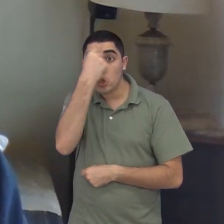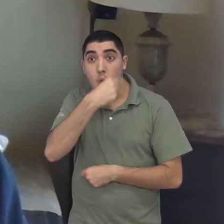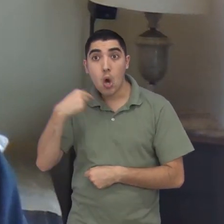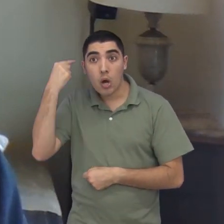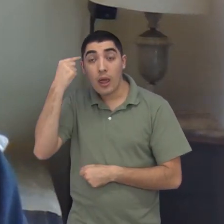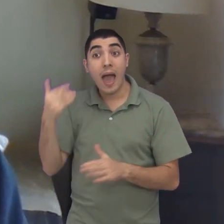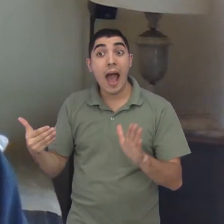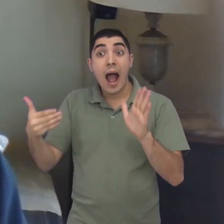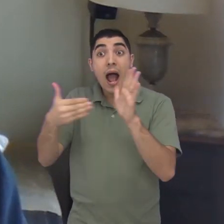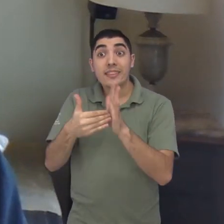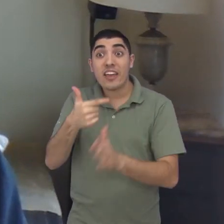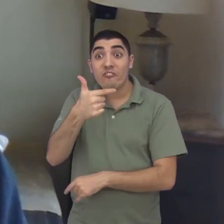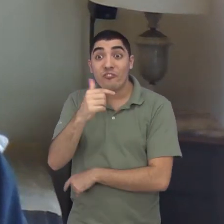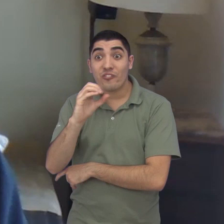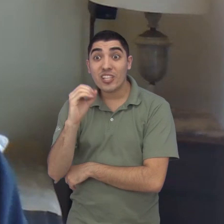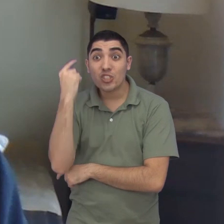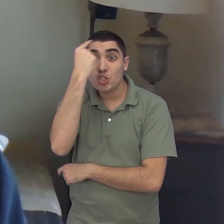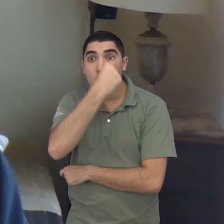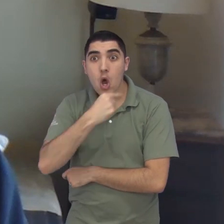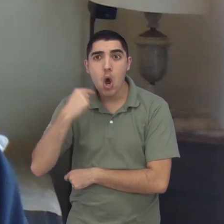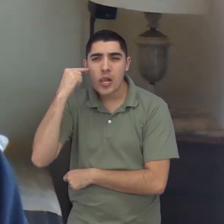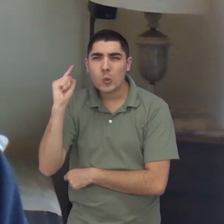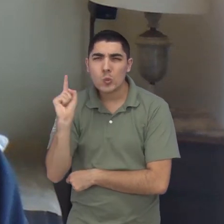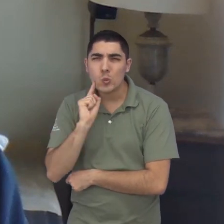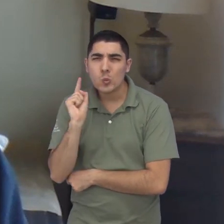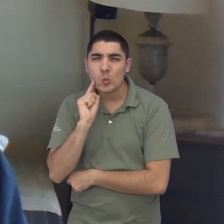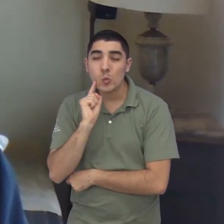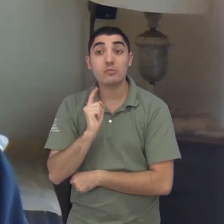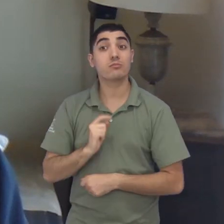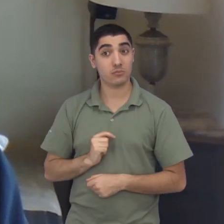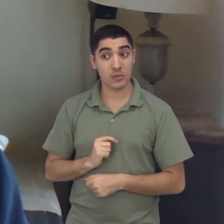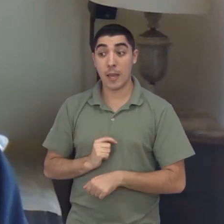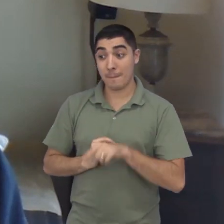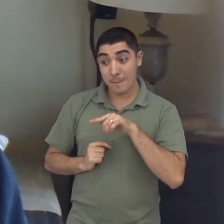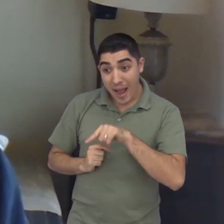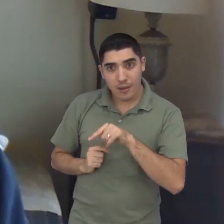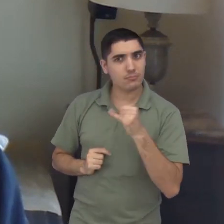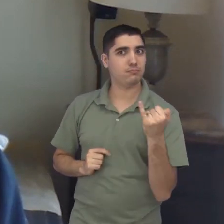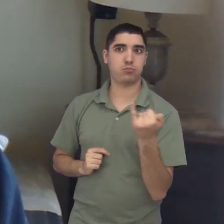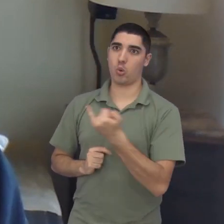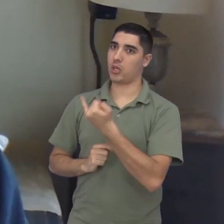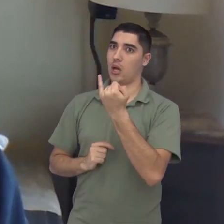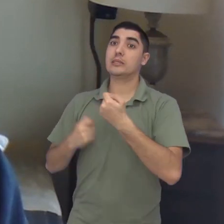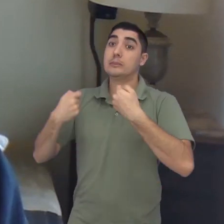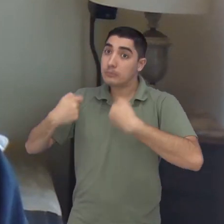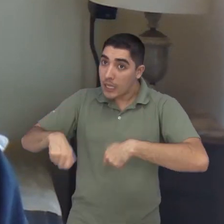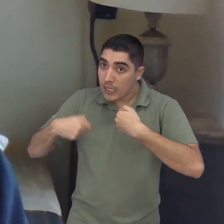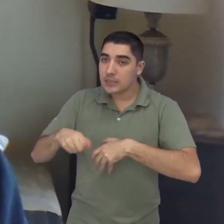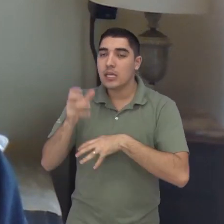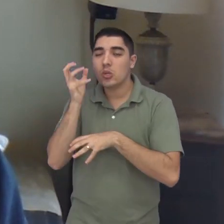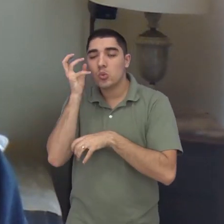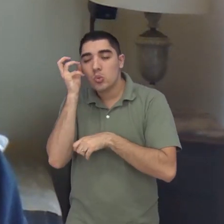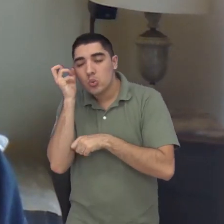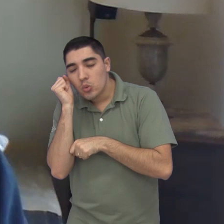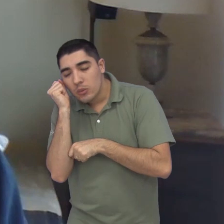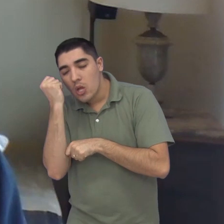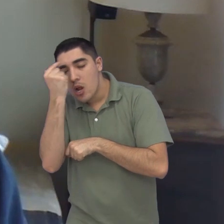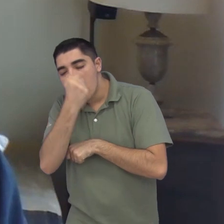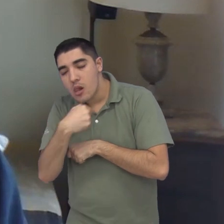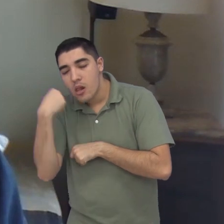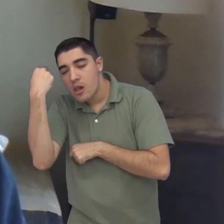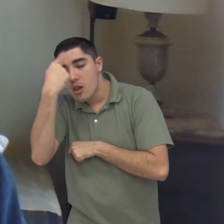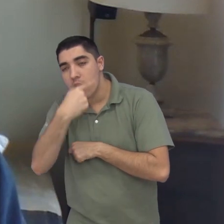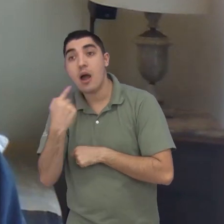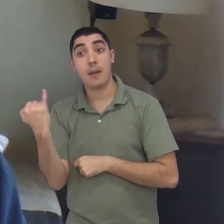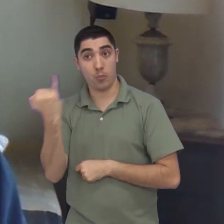horas, até 20 horas por dia. Mas isso para ele é extremamente importante. É uma necessidade